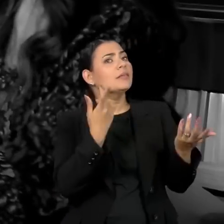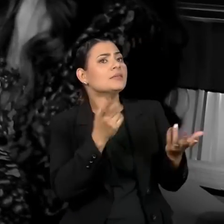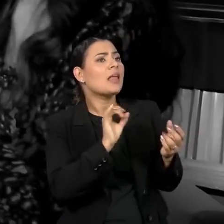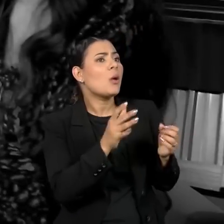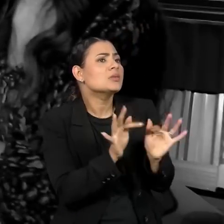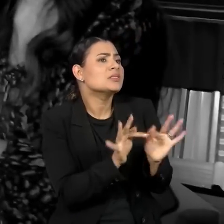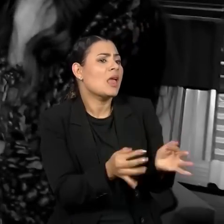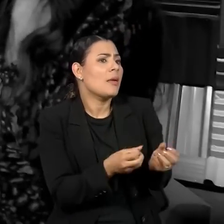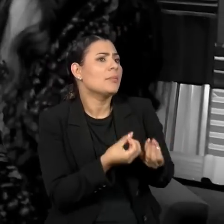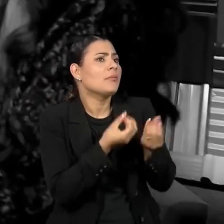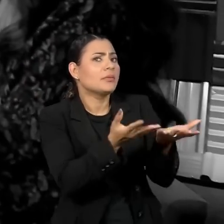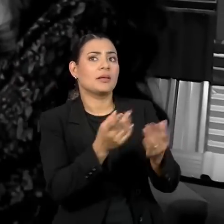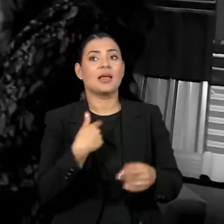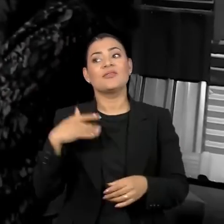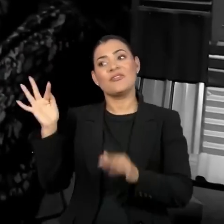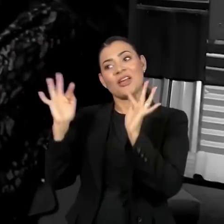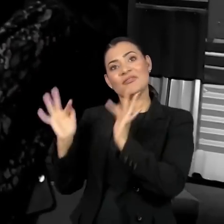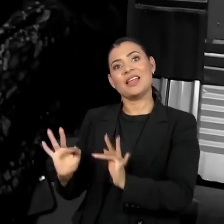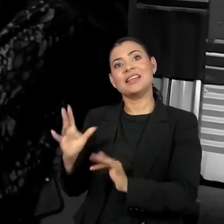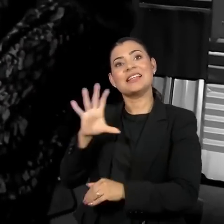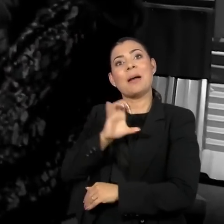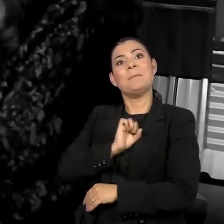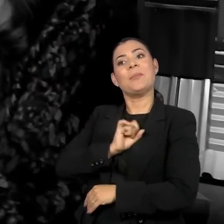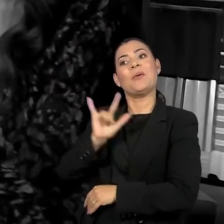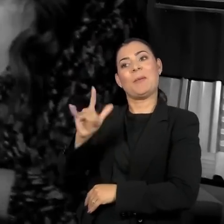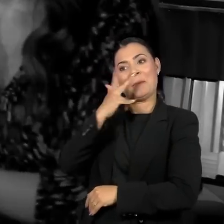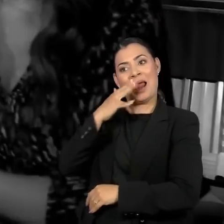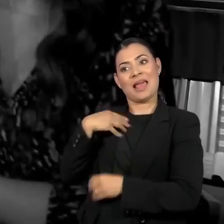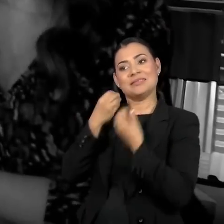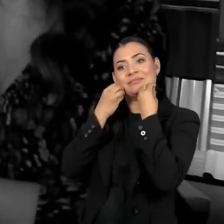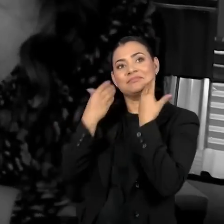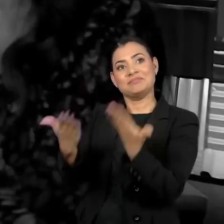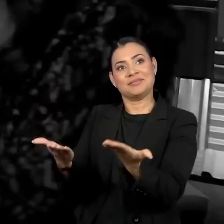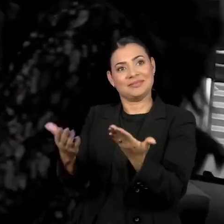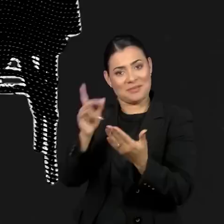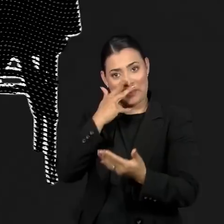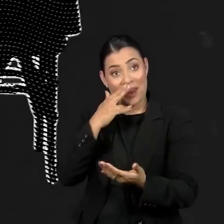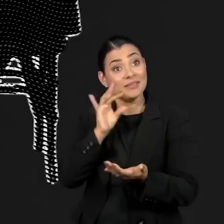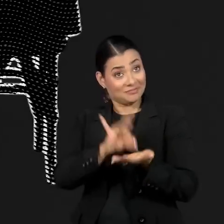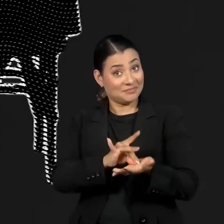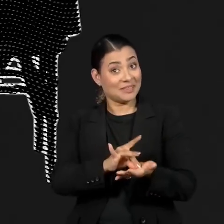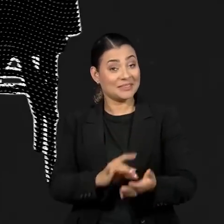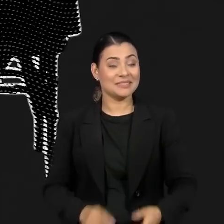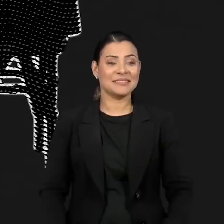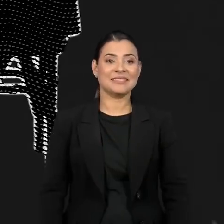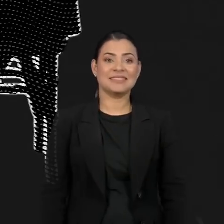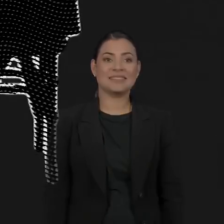entregou nada. Não, ele vai ficar feliz. Vai parecer uma declaração de amor aquele final. E foi, hein?